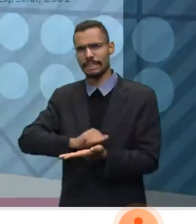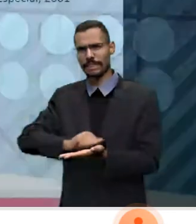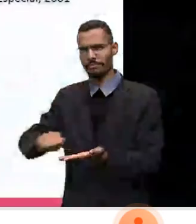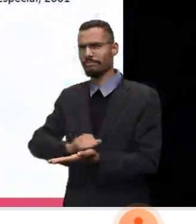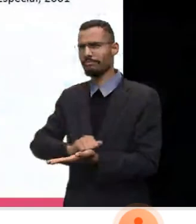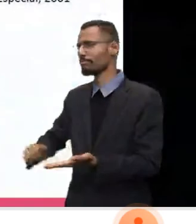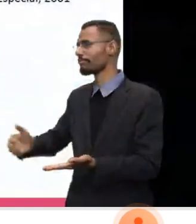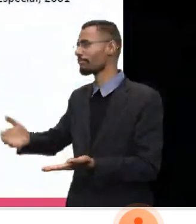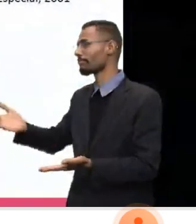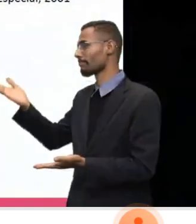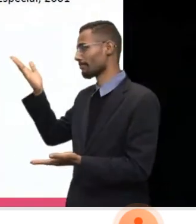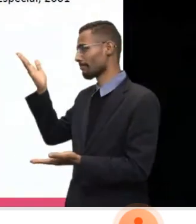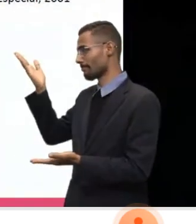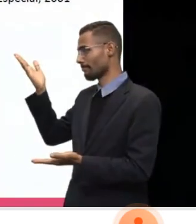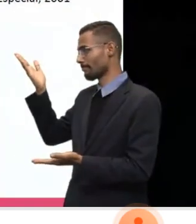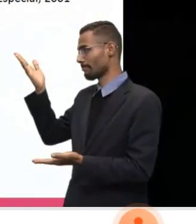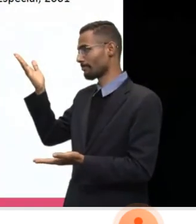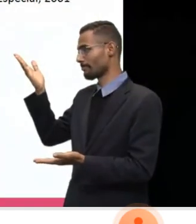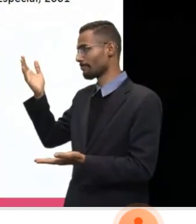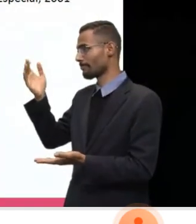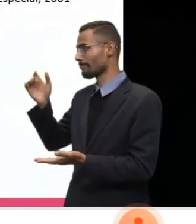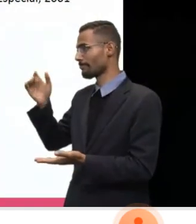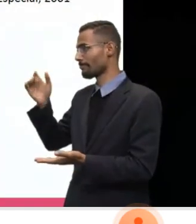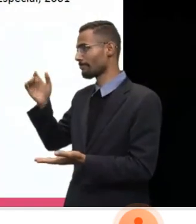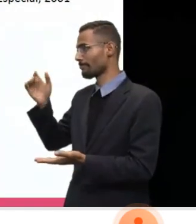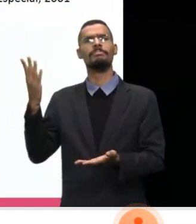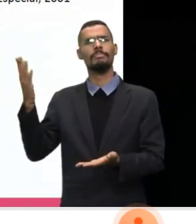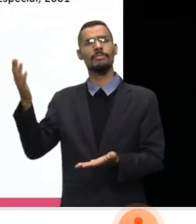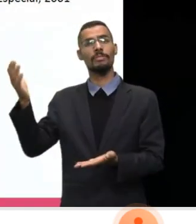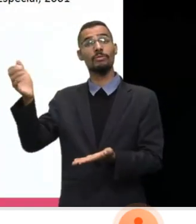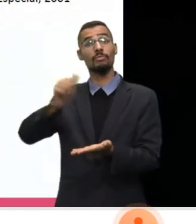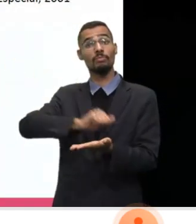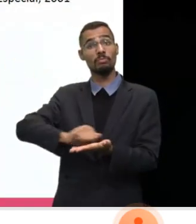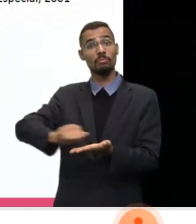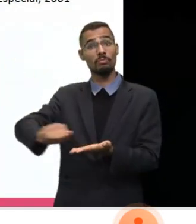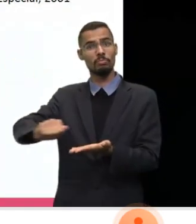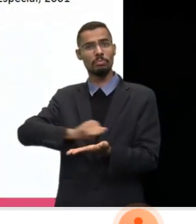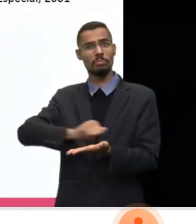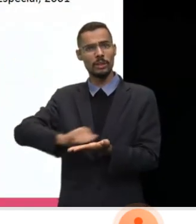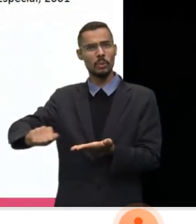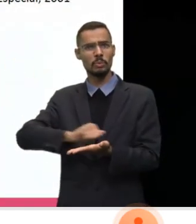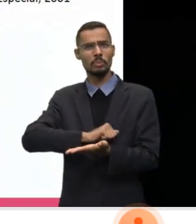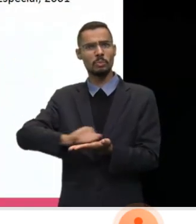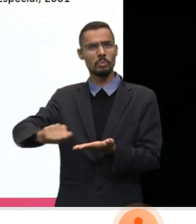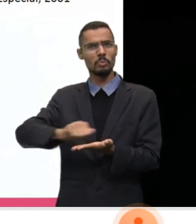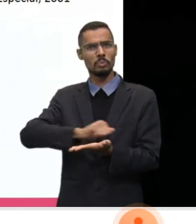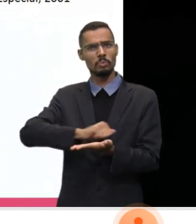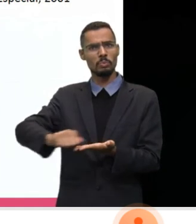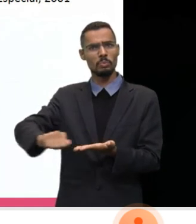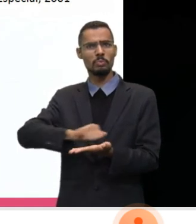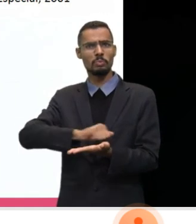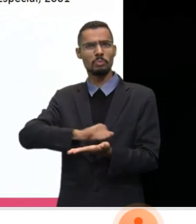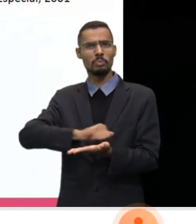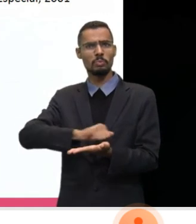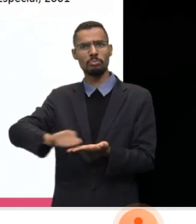quadro, observem só. Passar com ferro, passar roupa, tá?